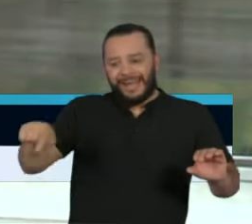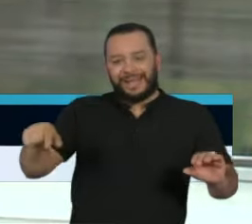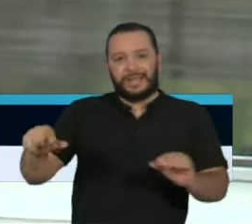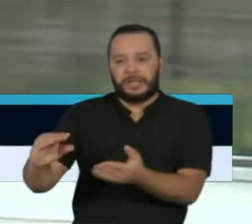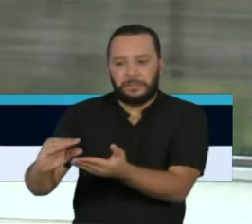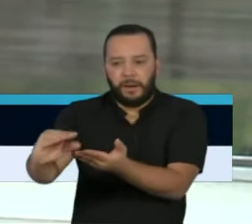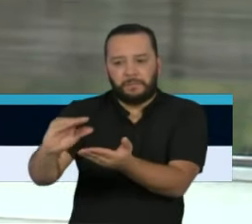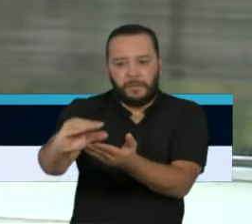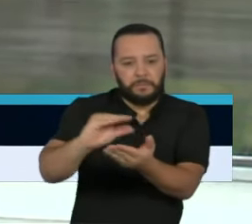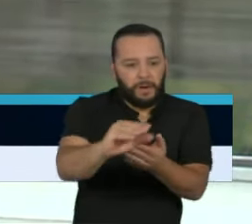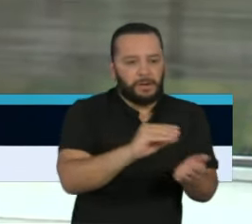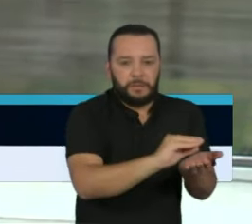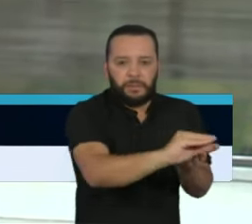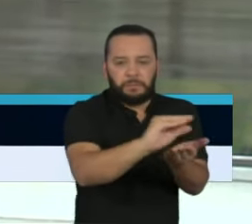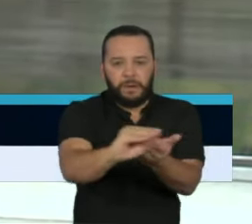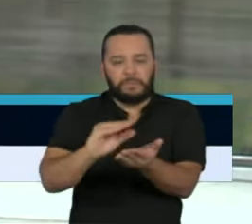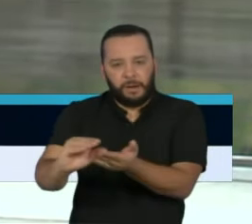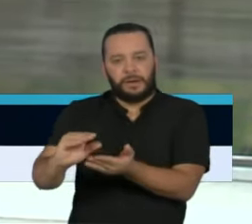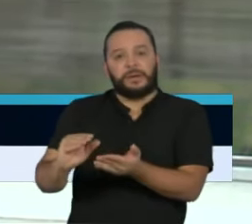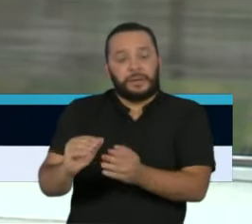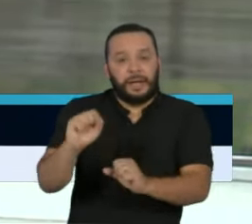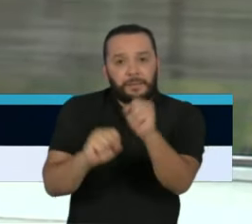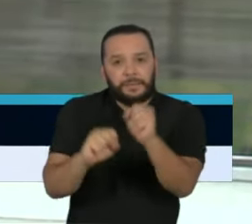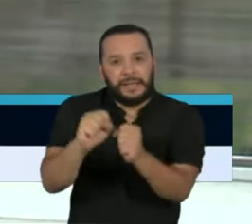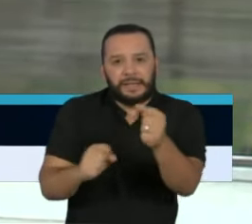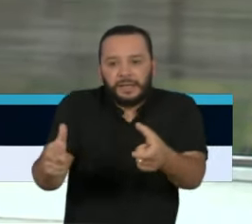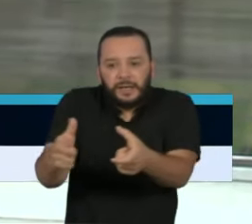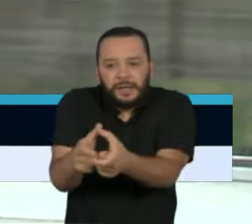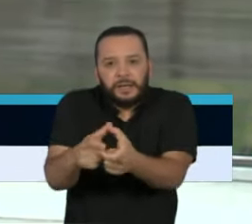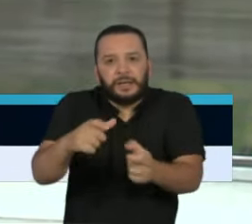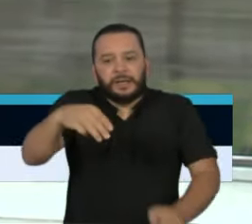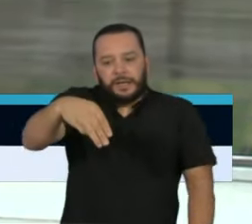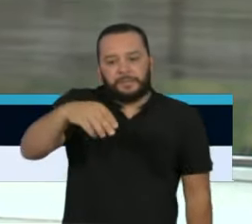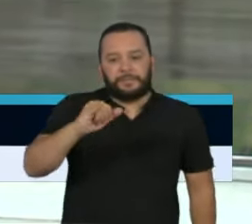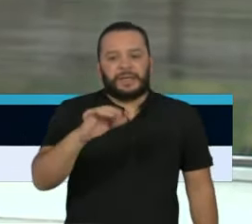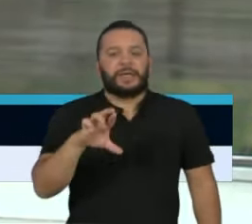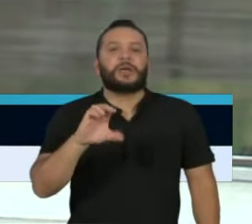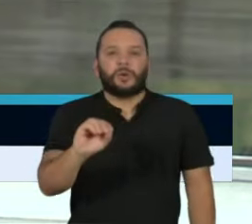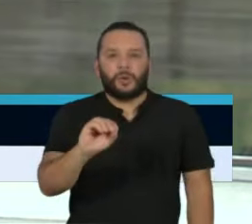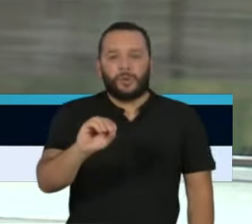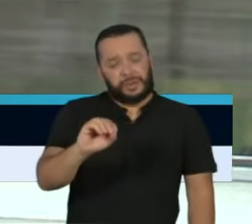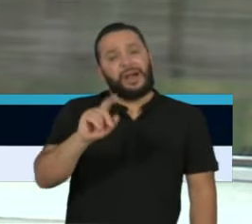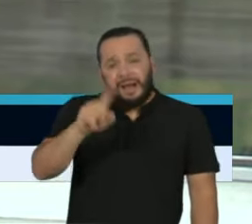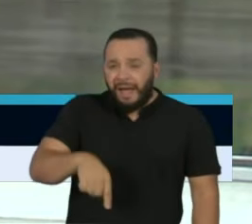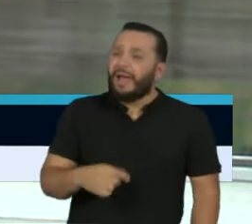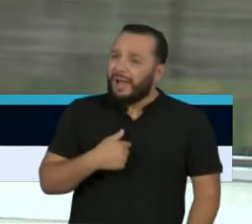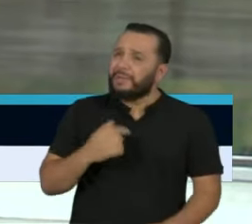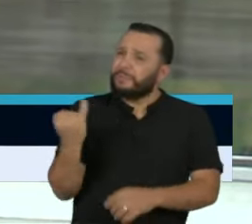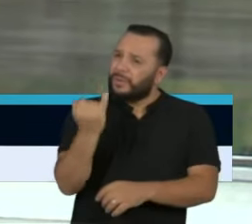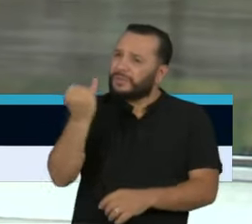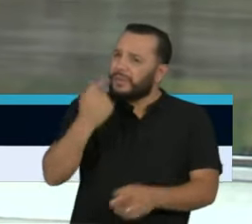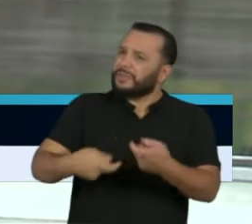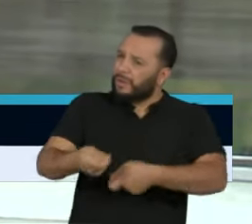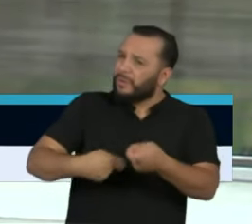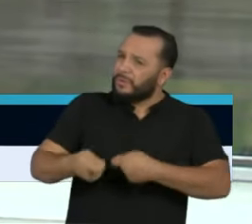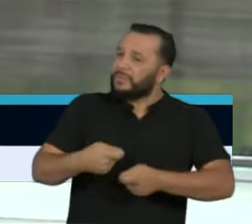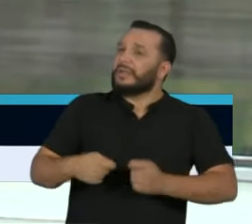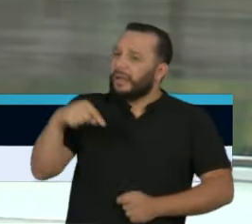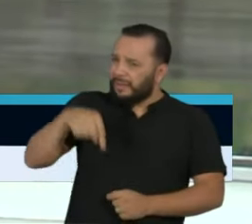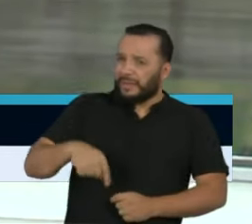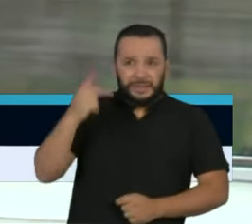do microempreendedorismo. São, Bruno Covas, aqueles que representam uma parte considerável da economia da cidade que você